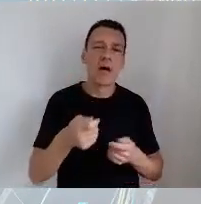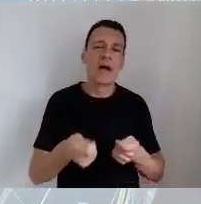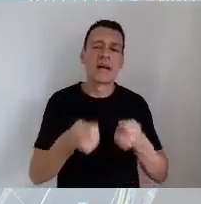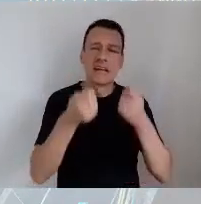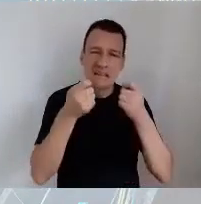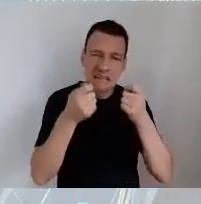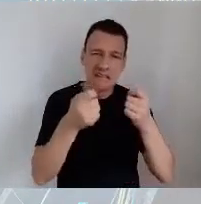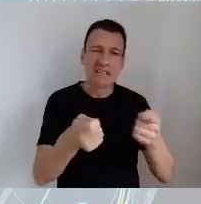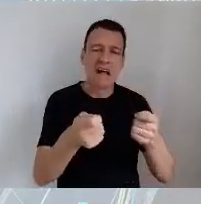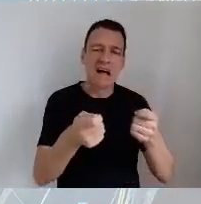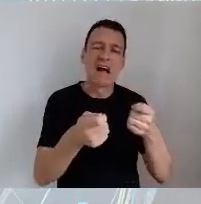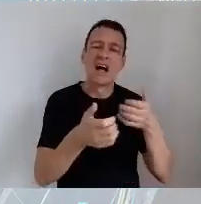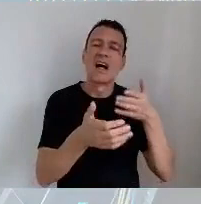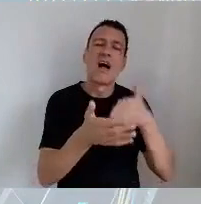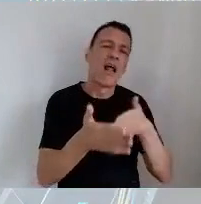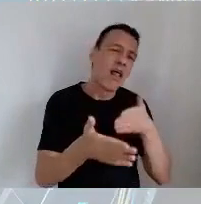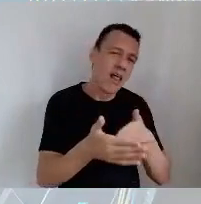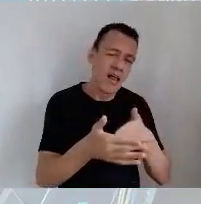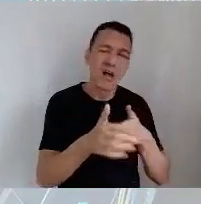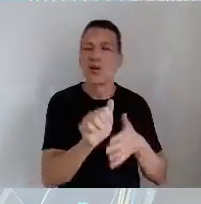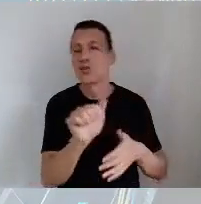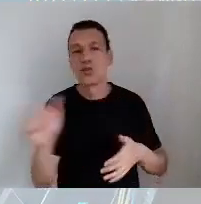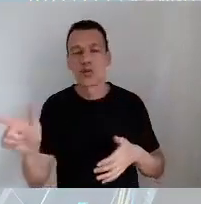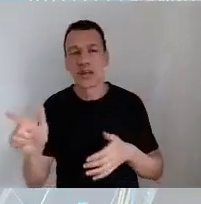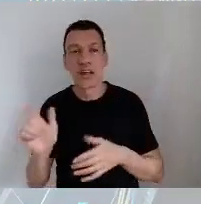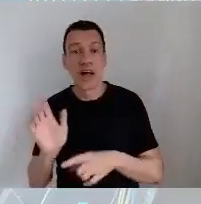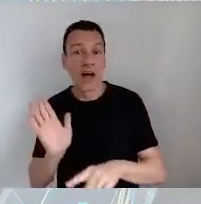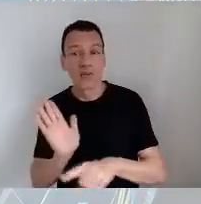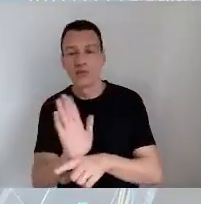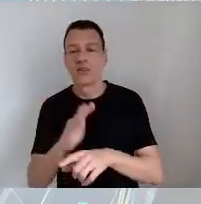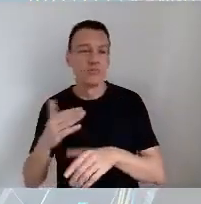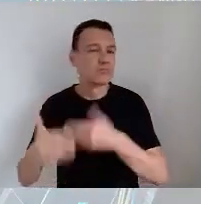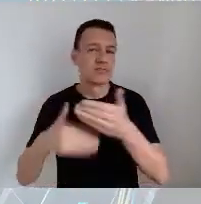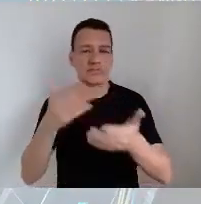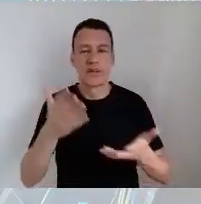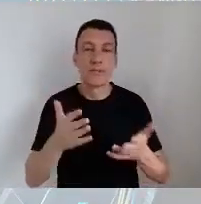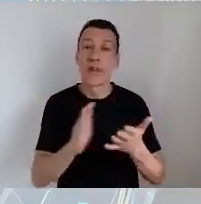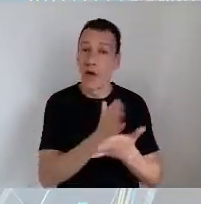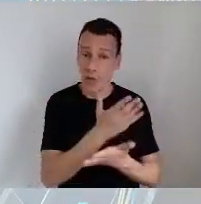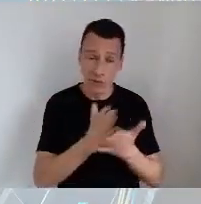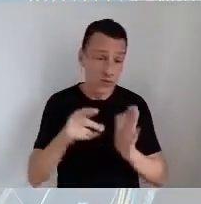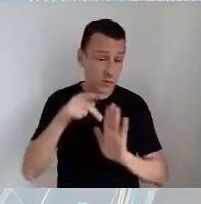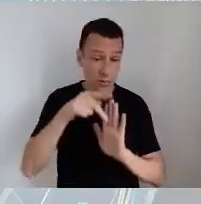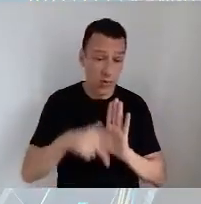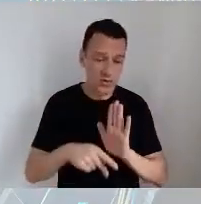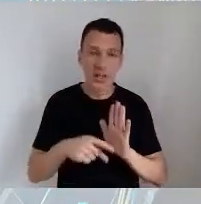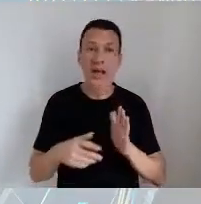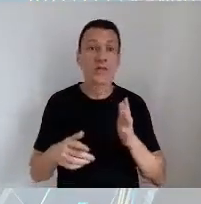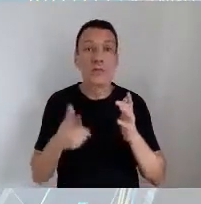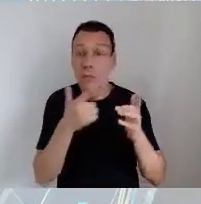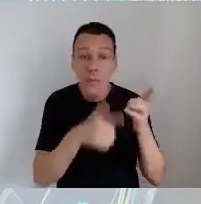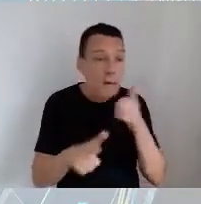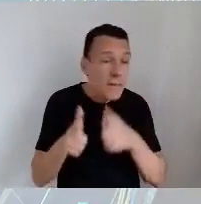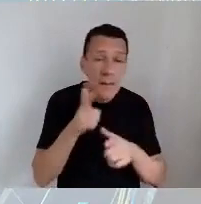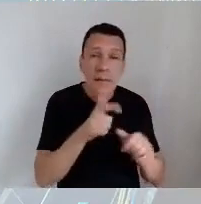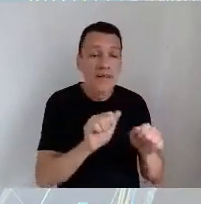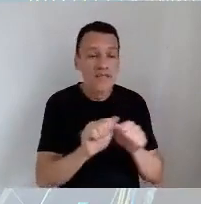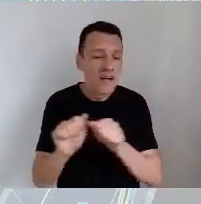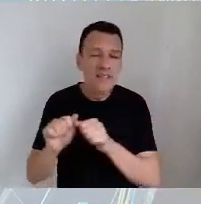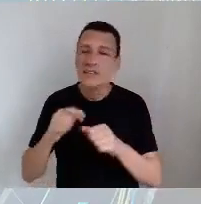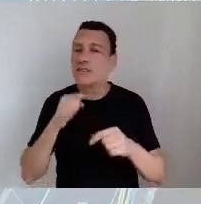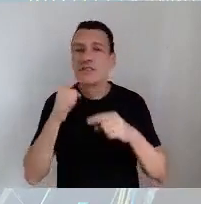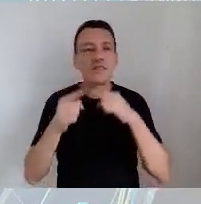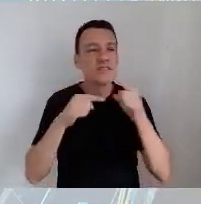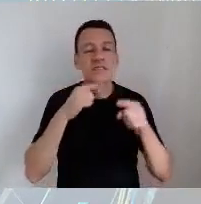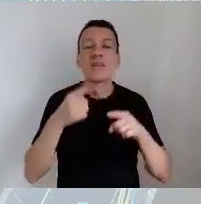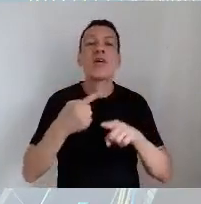Enabler Você tem uma série de projetos que não ganham a luz porque o tempo para você adequar o sistemas o tempo para você adequar o software é